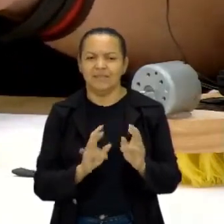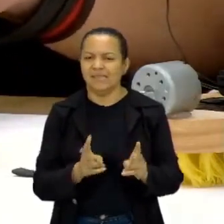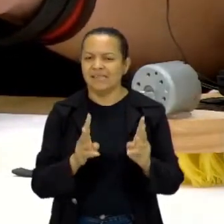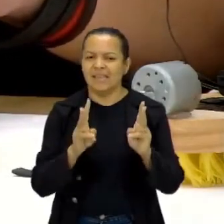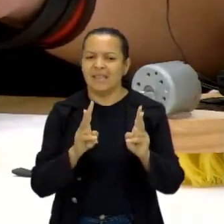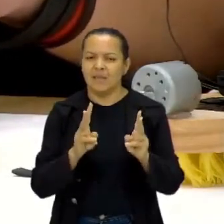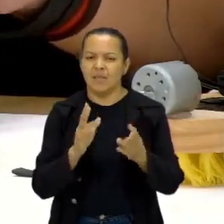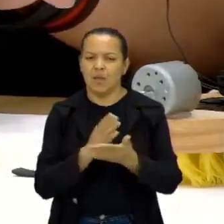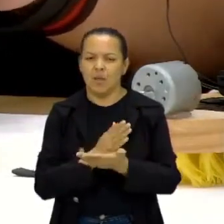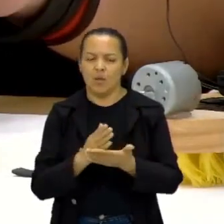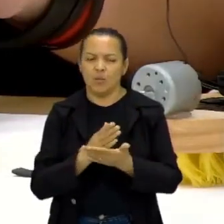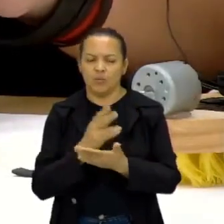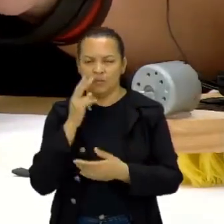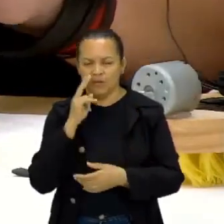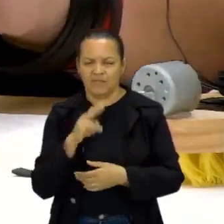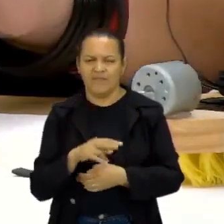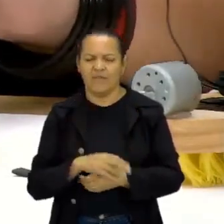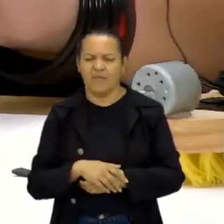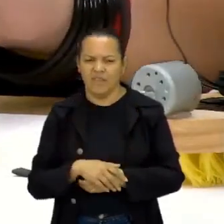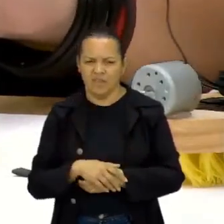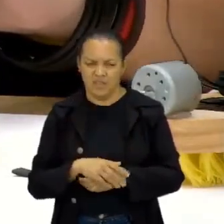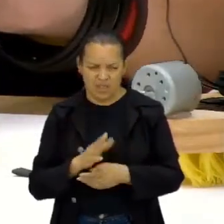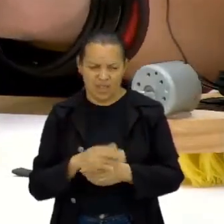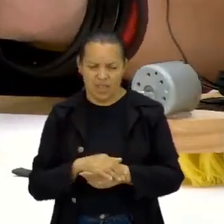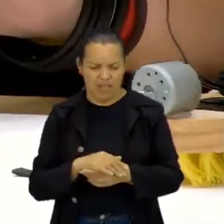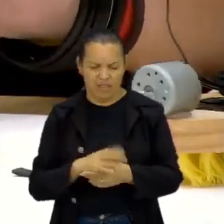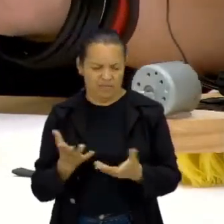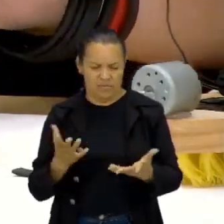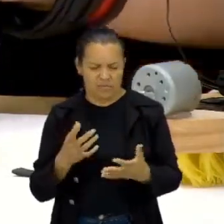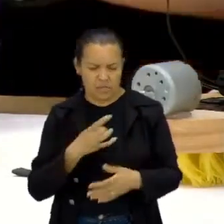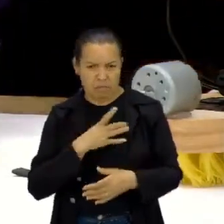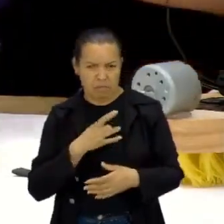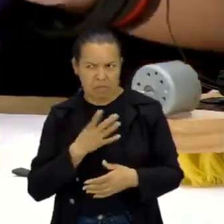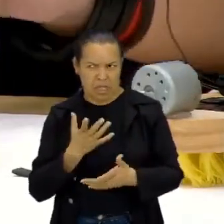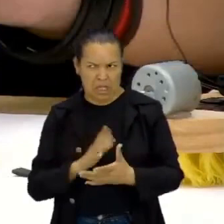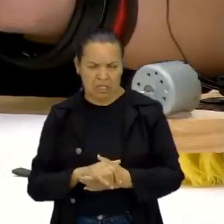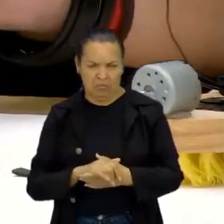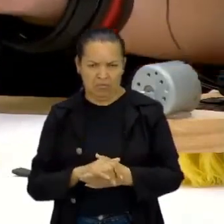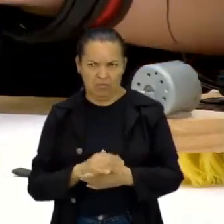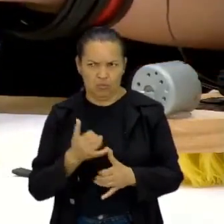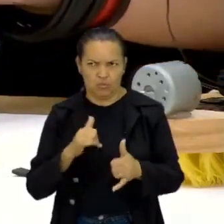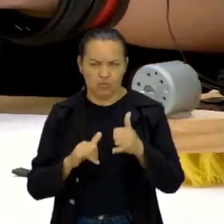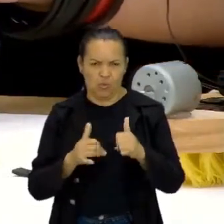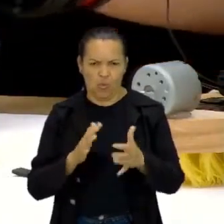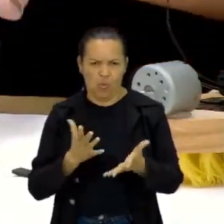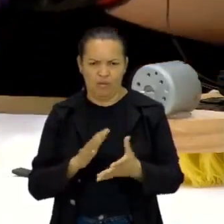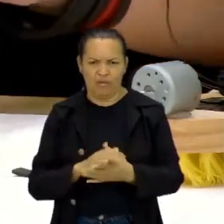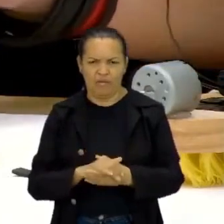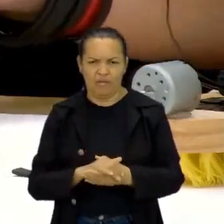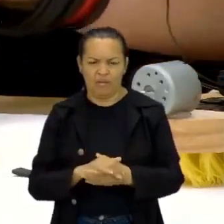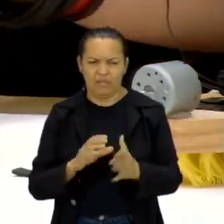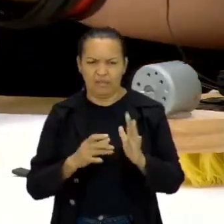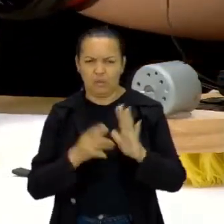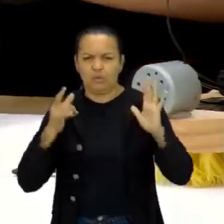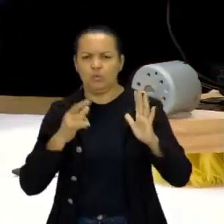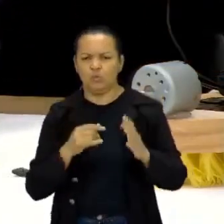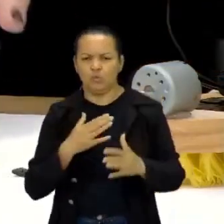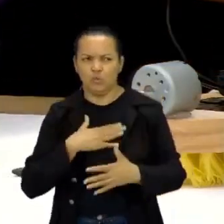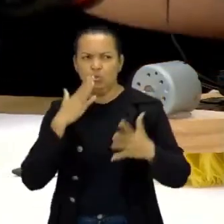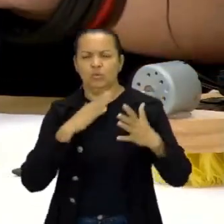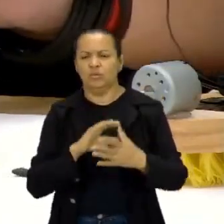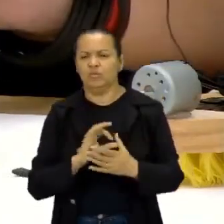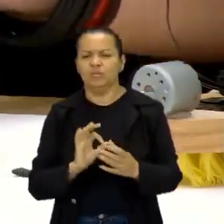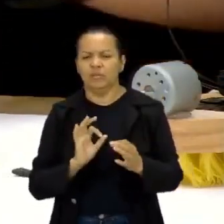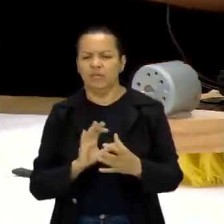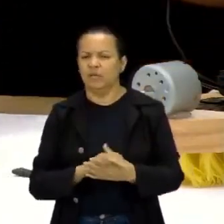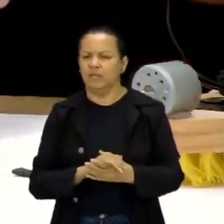vezes, algumas pessoas olham pra mim e falam: ai, Fabiana, mas você é tão exagerada, você não vai tomar choque. Mas, assim,